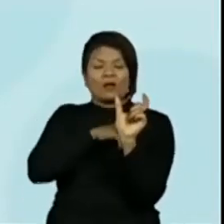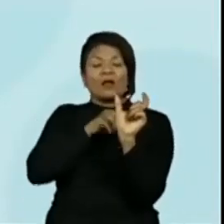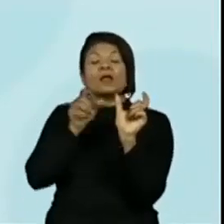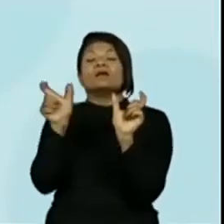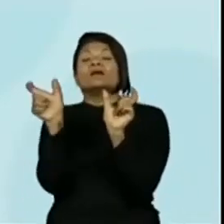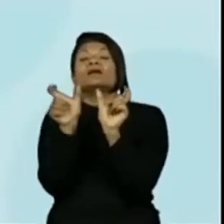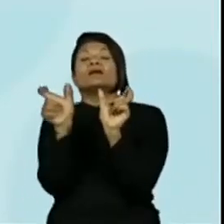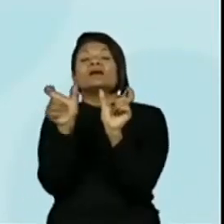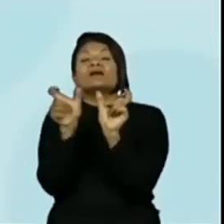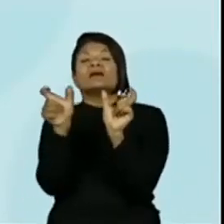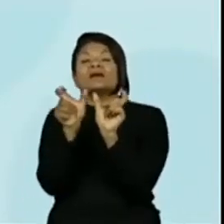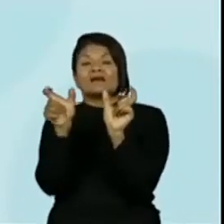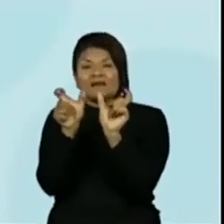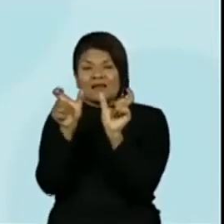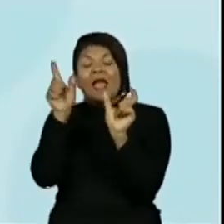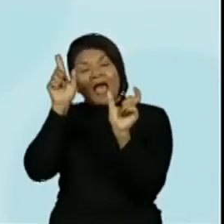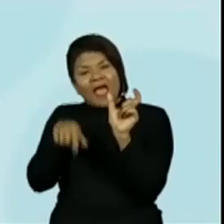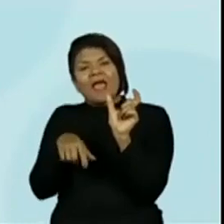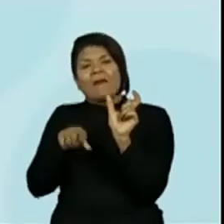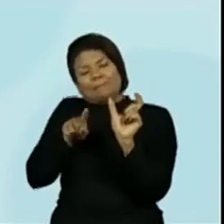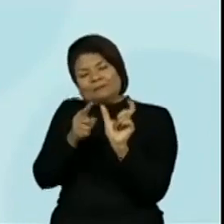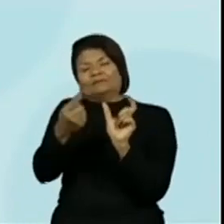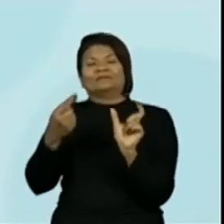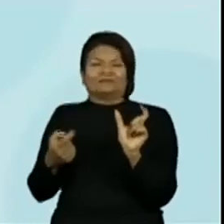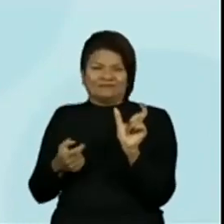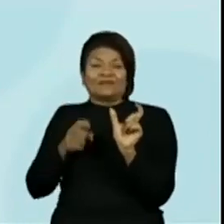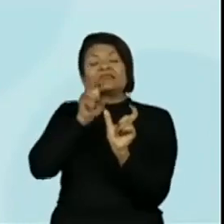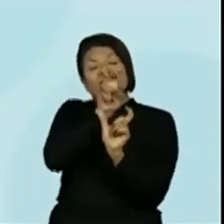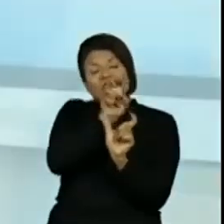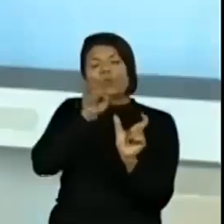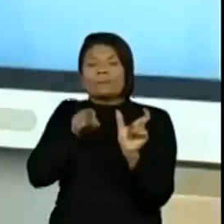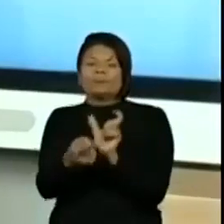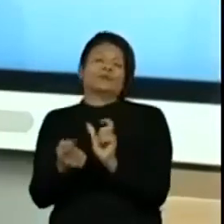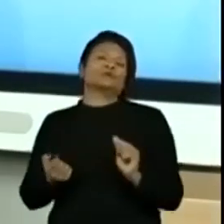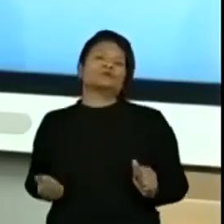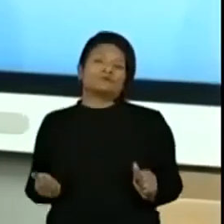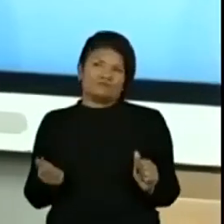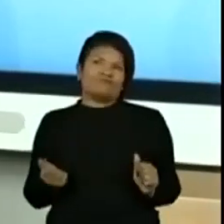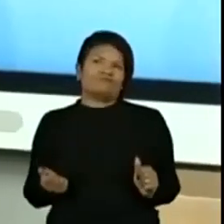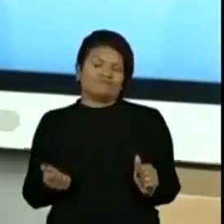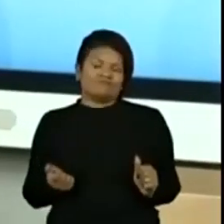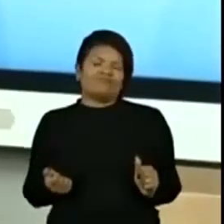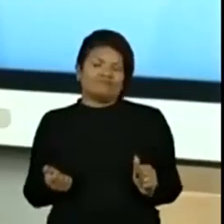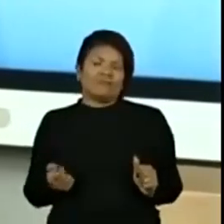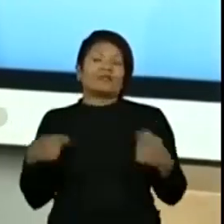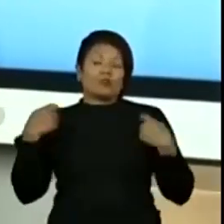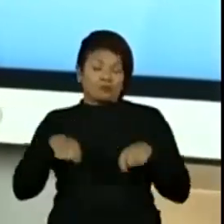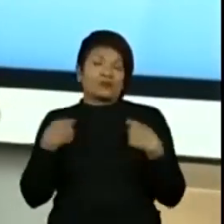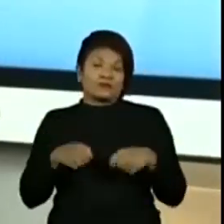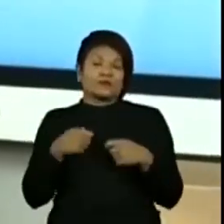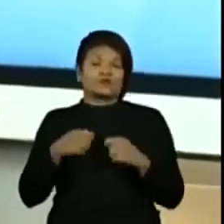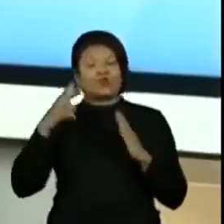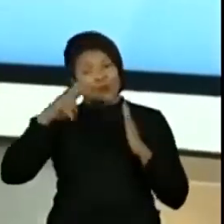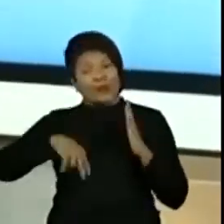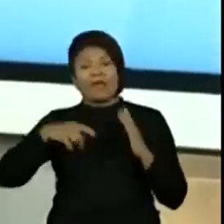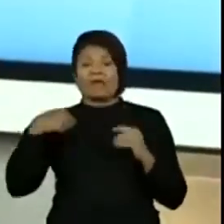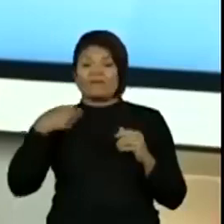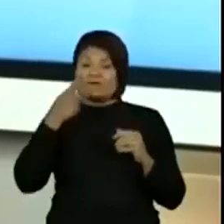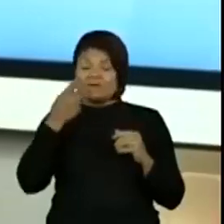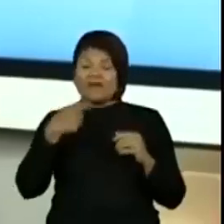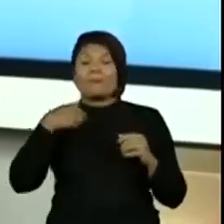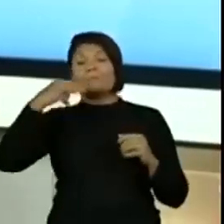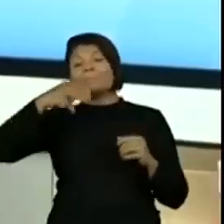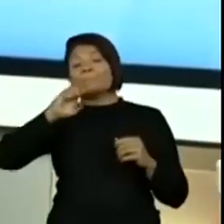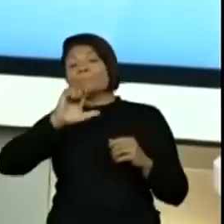sempre indico o sobrenome da próxima classe. Nesse caso, eu leio com a palavra 1000. Então,